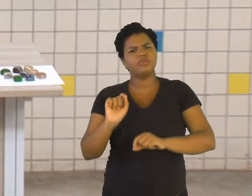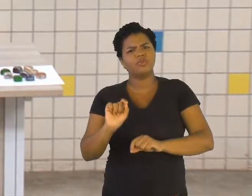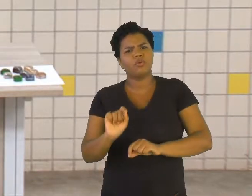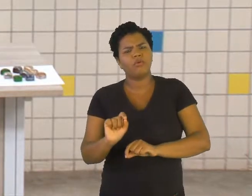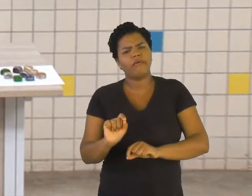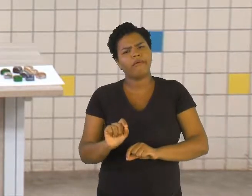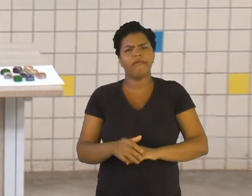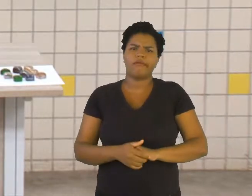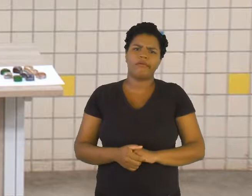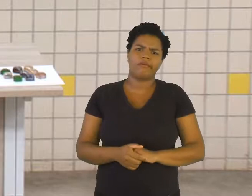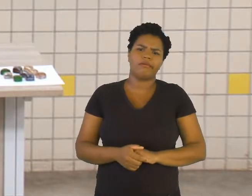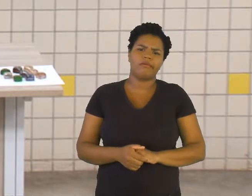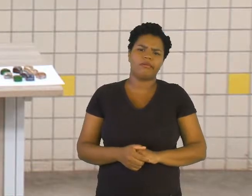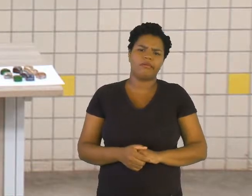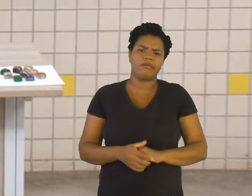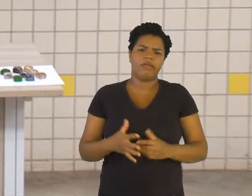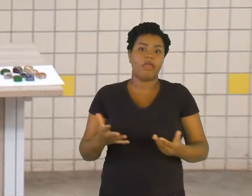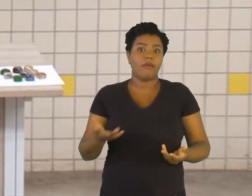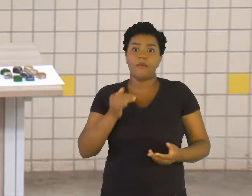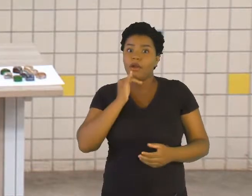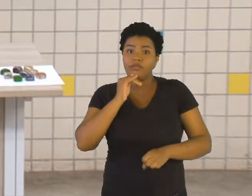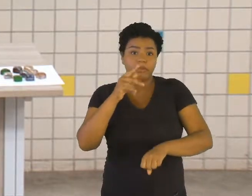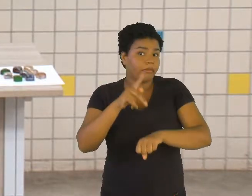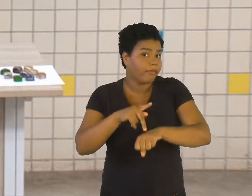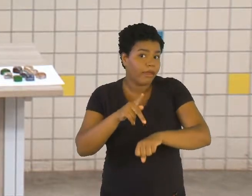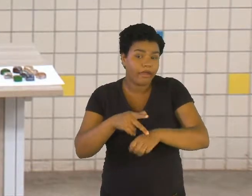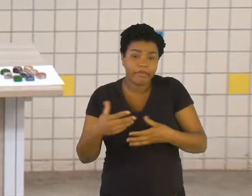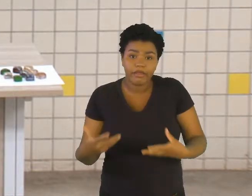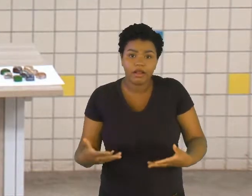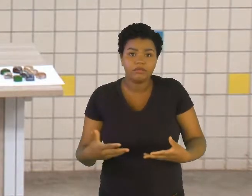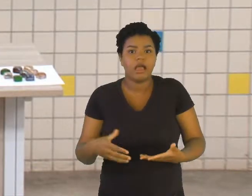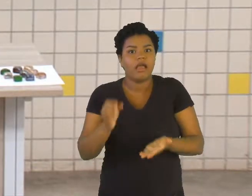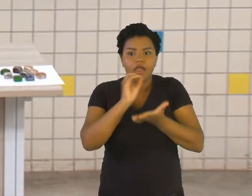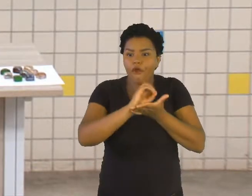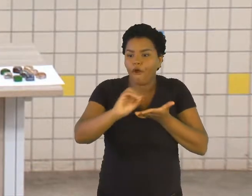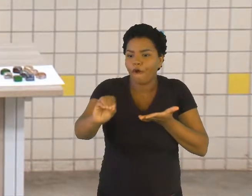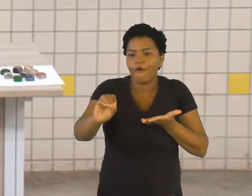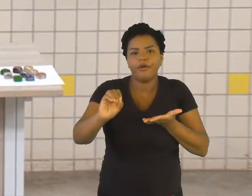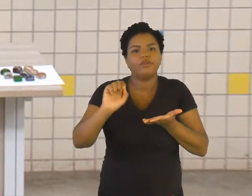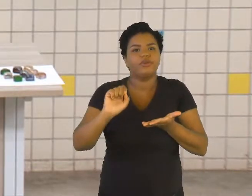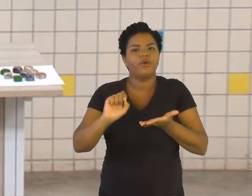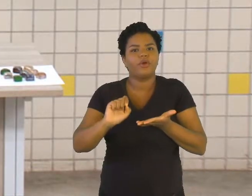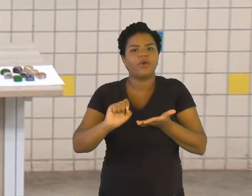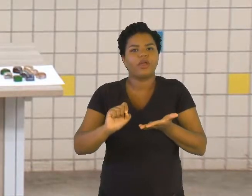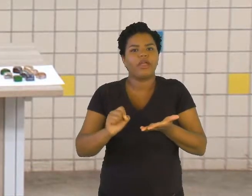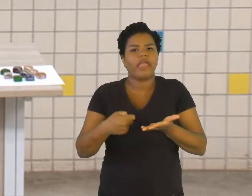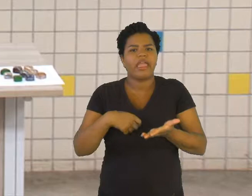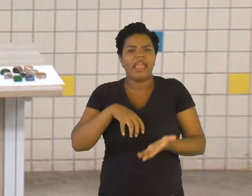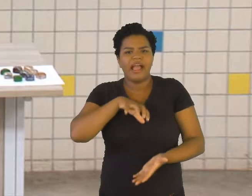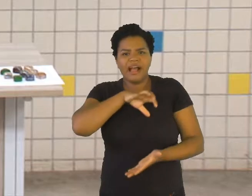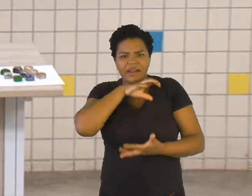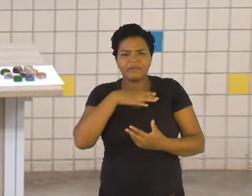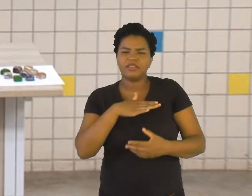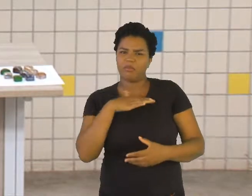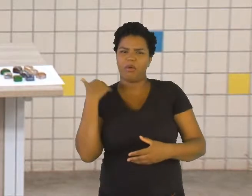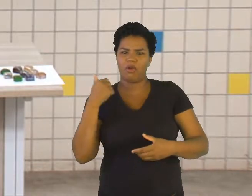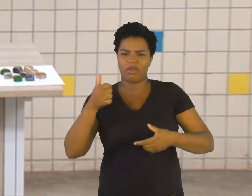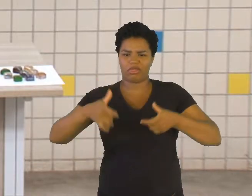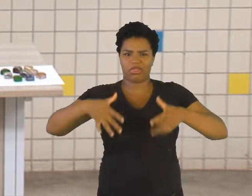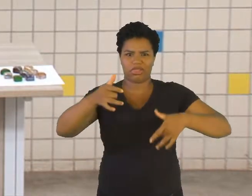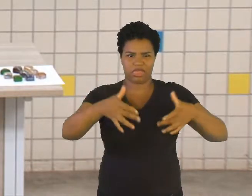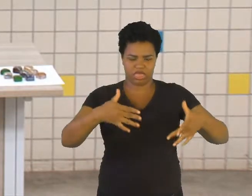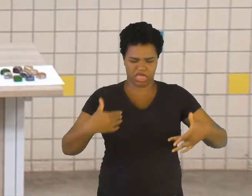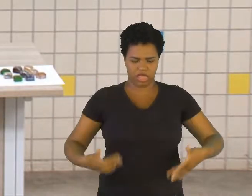como pedras. E matéria orgânica? Restos de animais em decomposição e restos